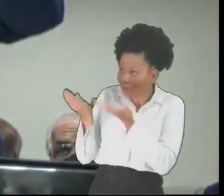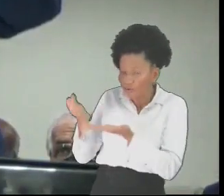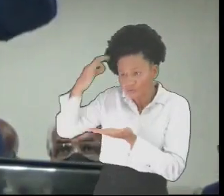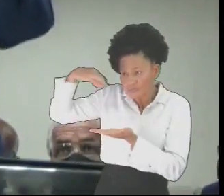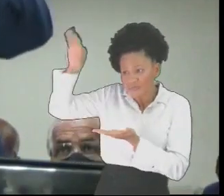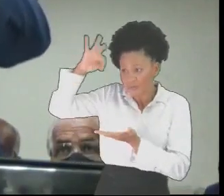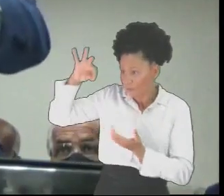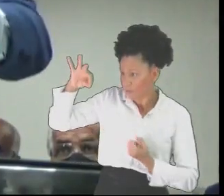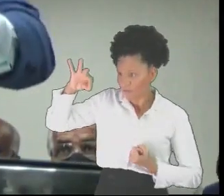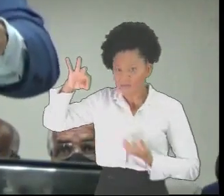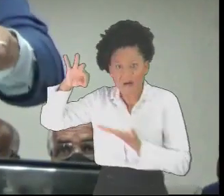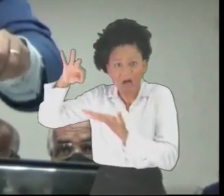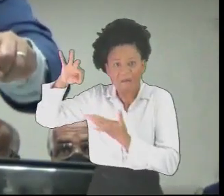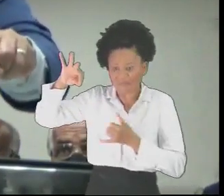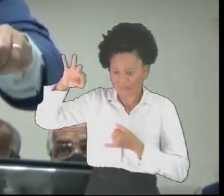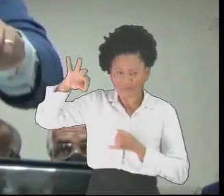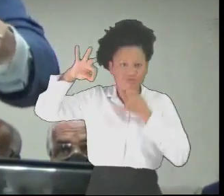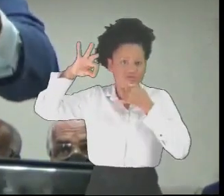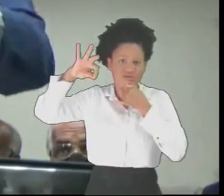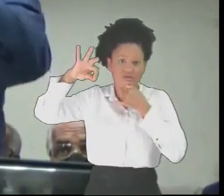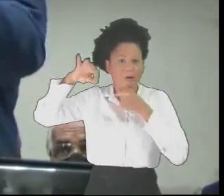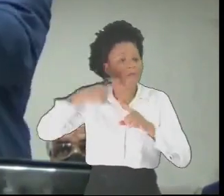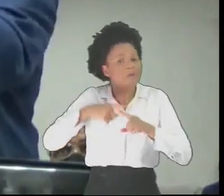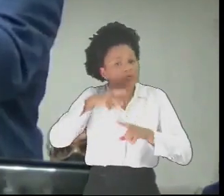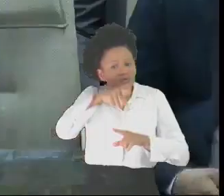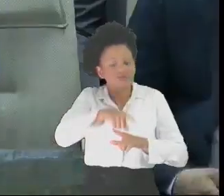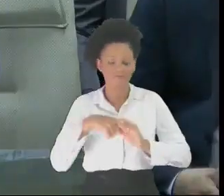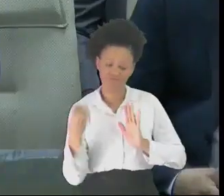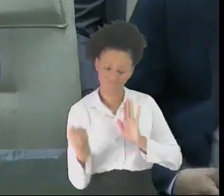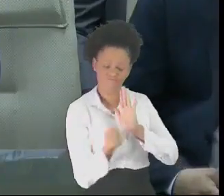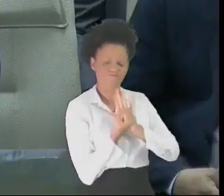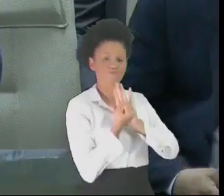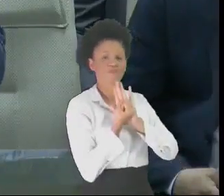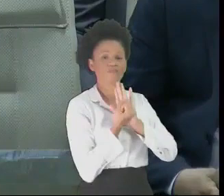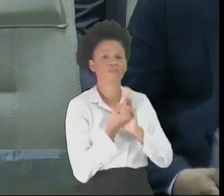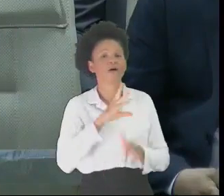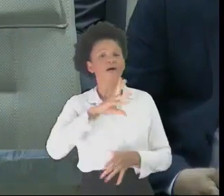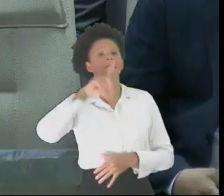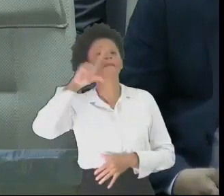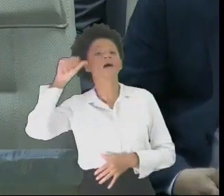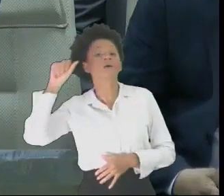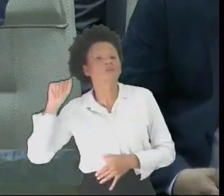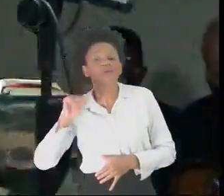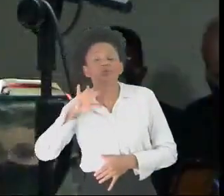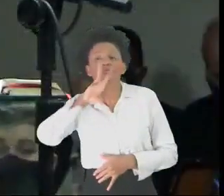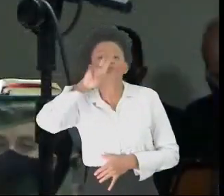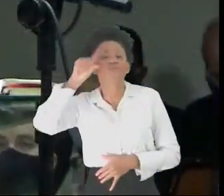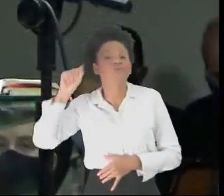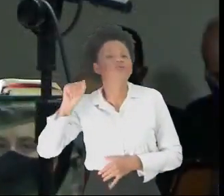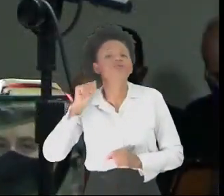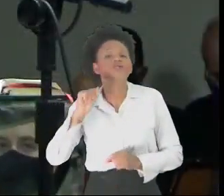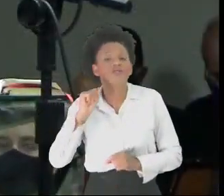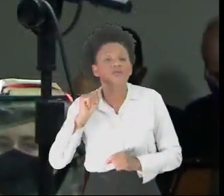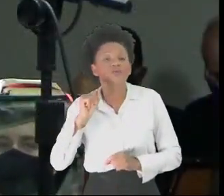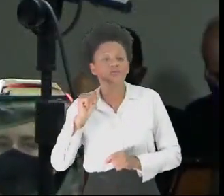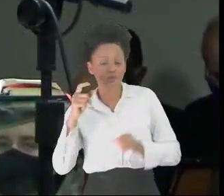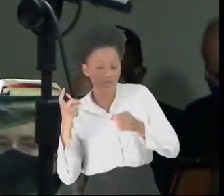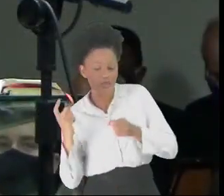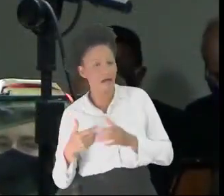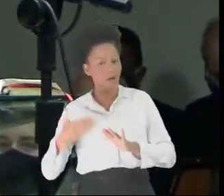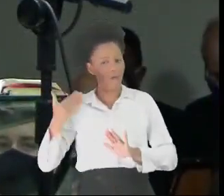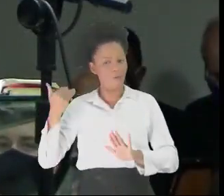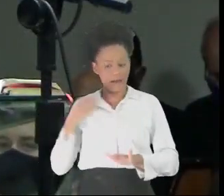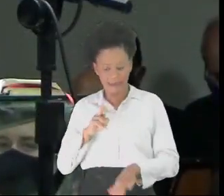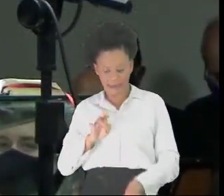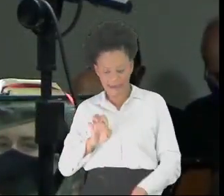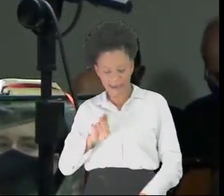estáis selados para o dia de quê? Da redenção. Que dia é esse, o dia da redenção? É um fato passado